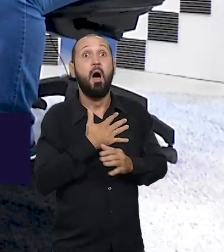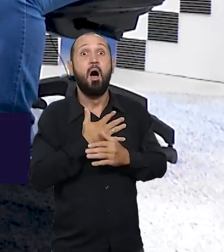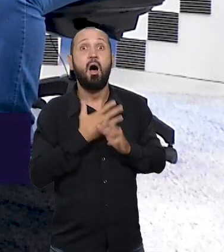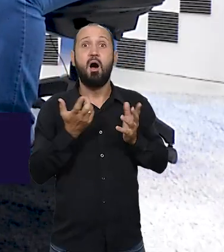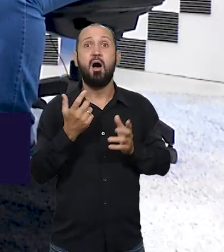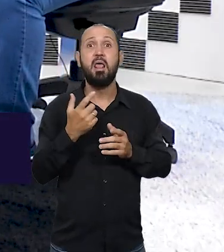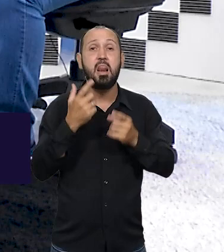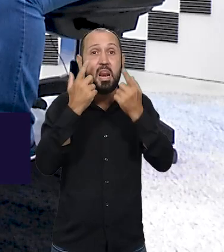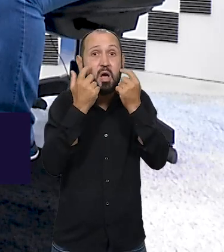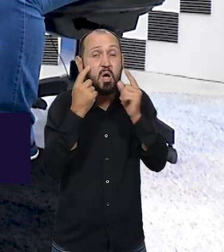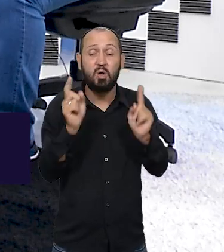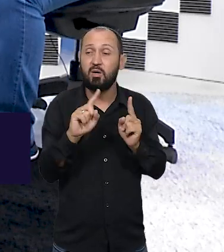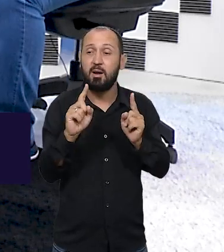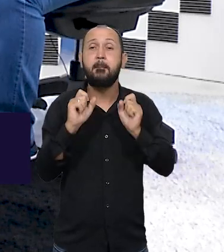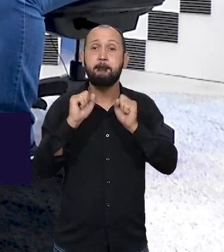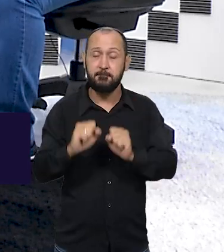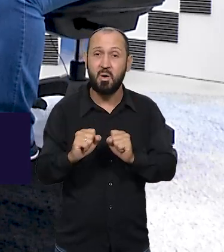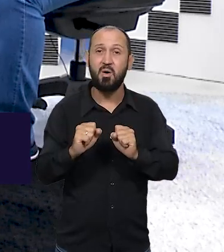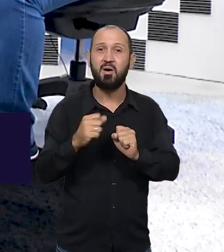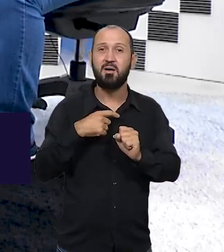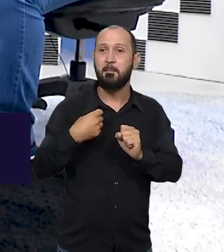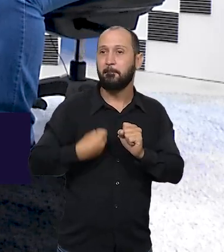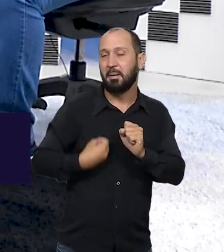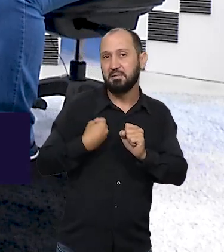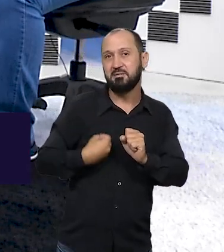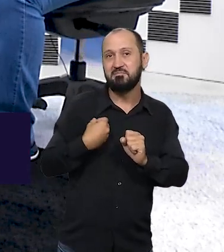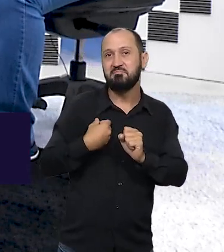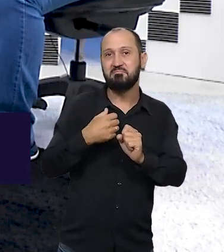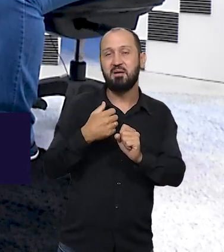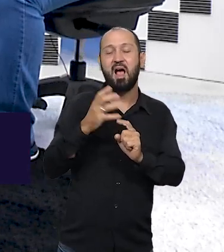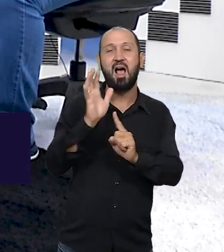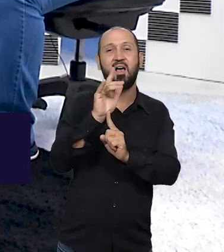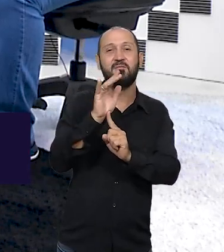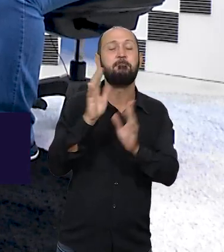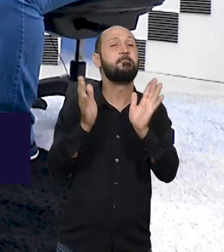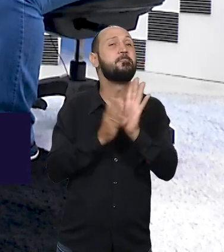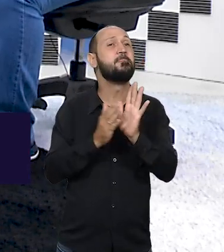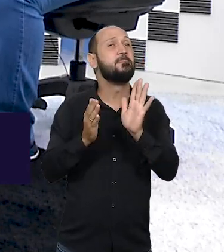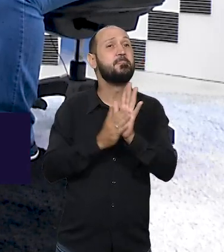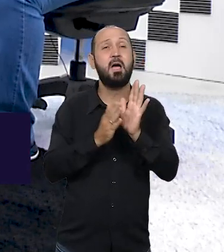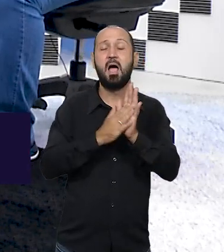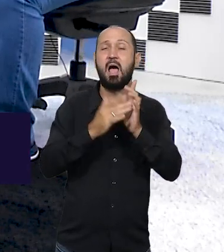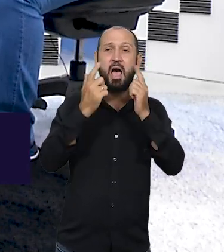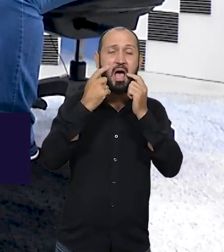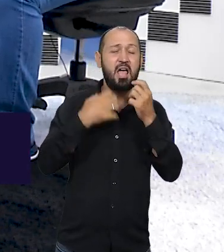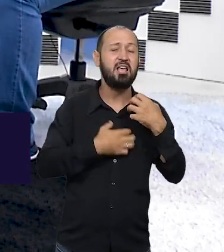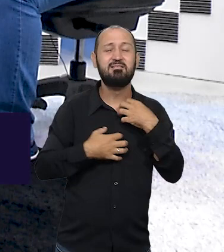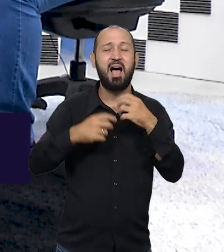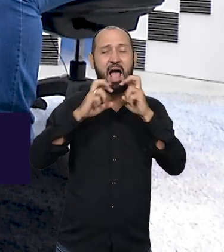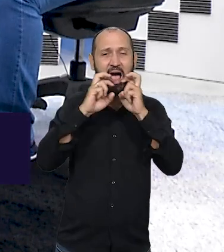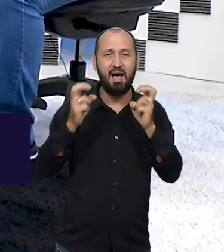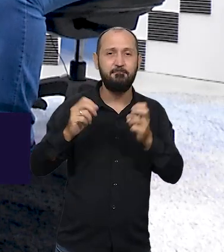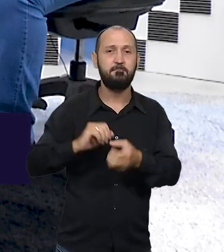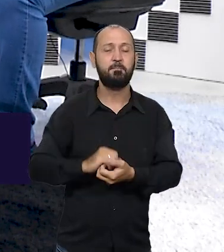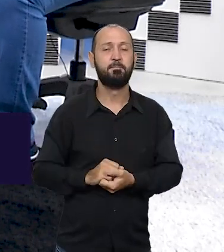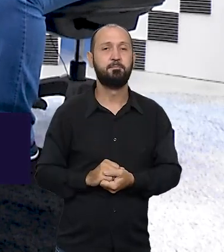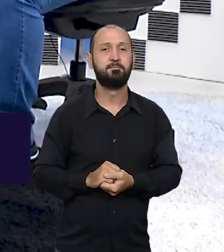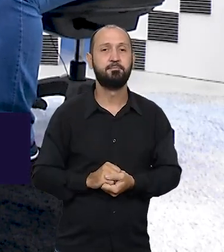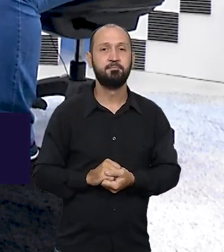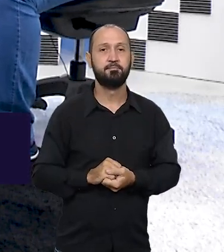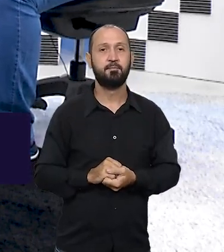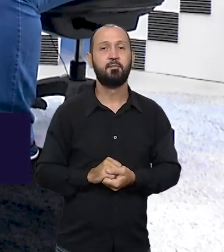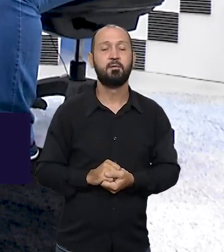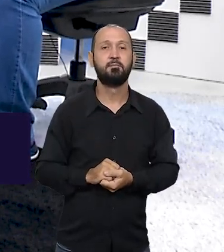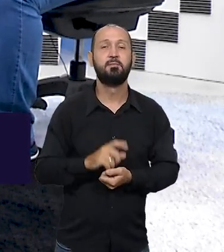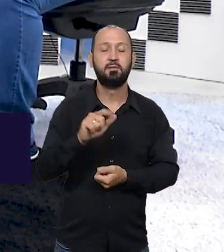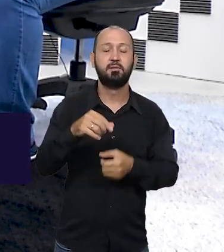fala, ele não chorou, nós podemos participar do aniversário, nós batemos palma e dessa vez ele não se desregulou. Então,